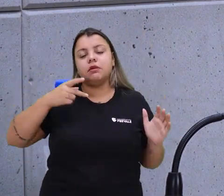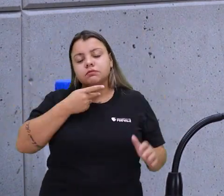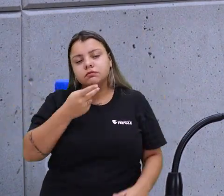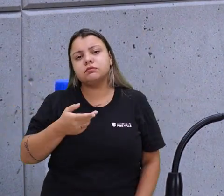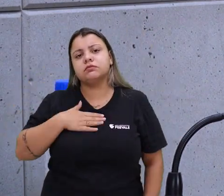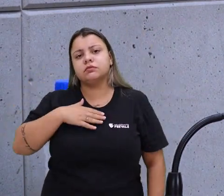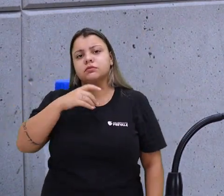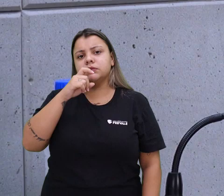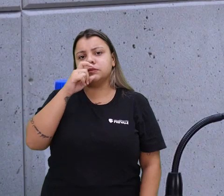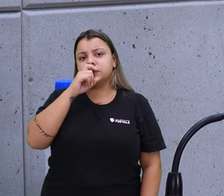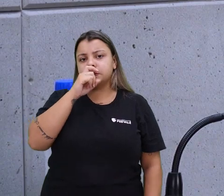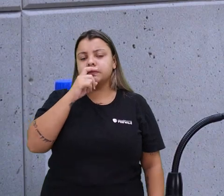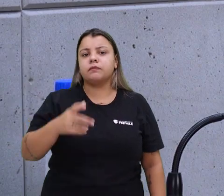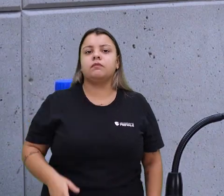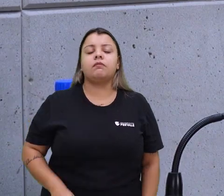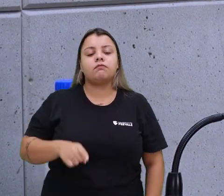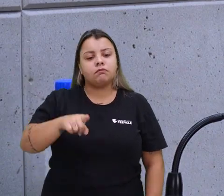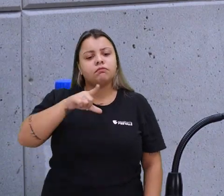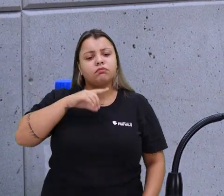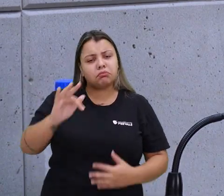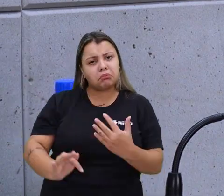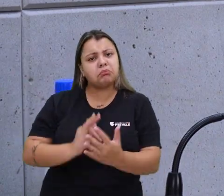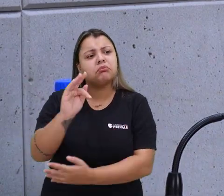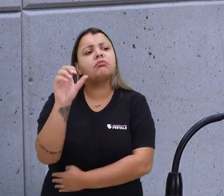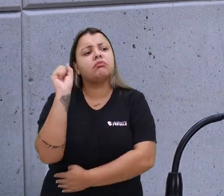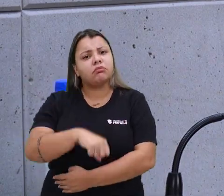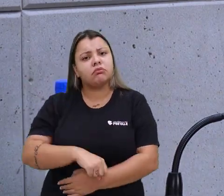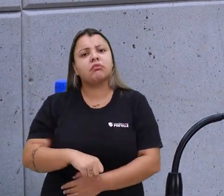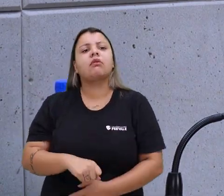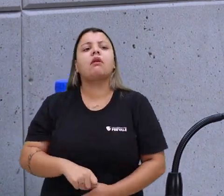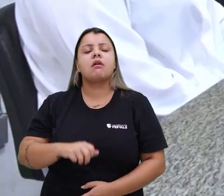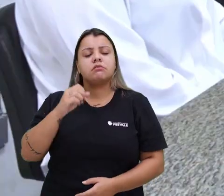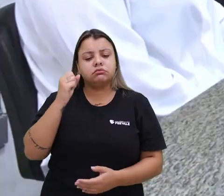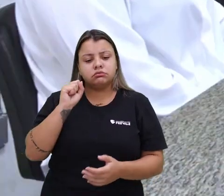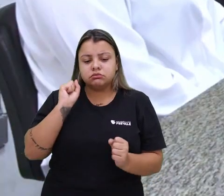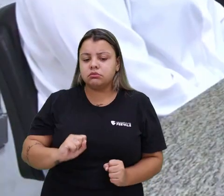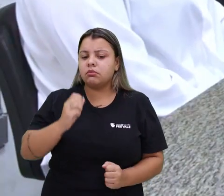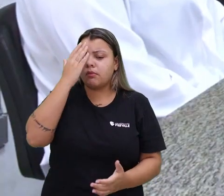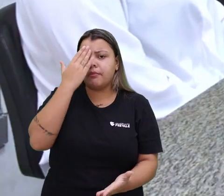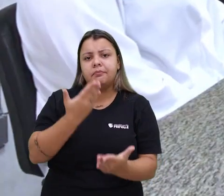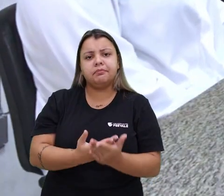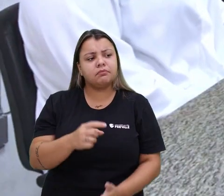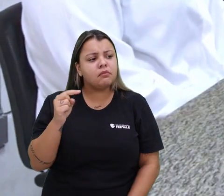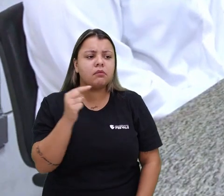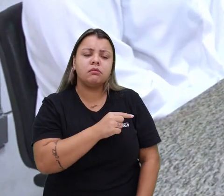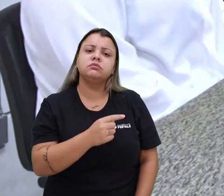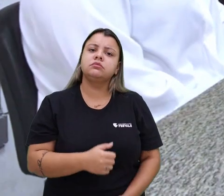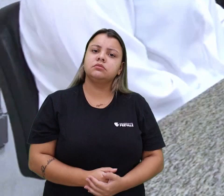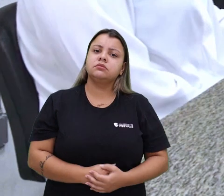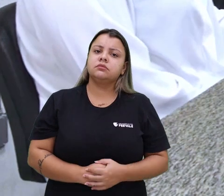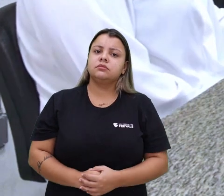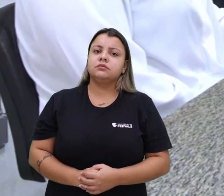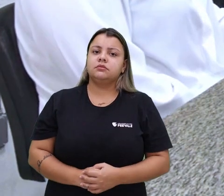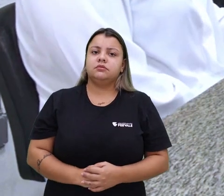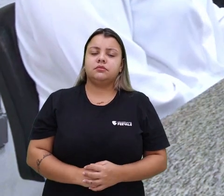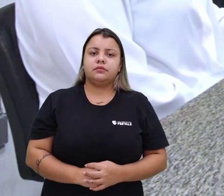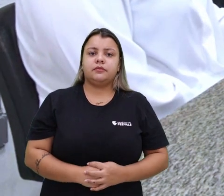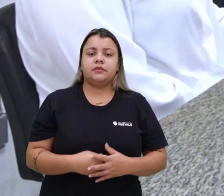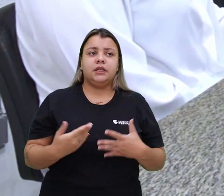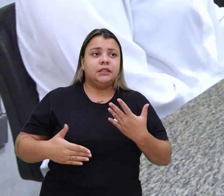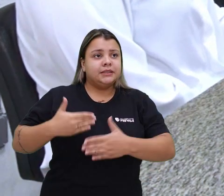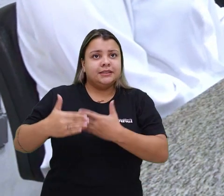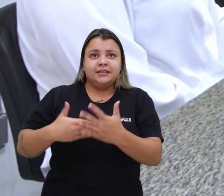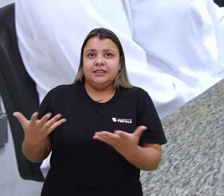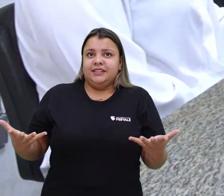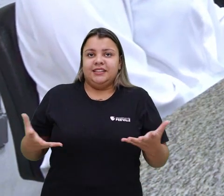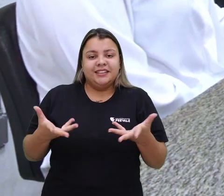ela tem futuro na gastronomia e pode apostar nela que ela vai dar certo né e é e foi Foi